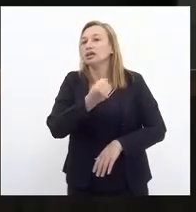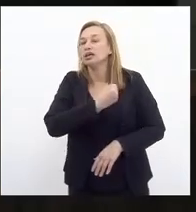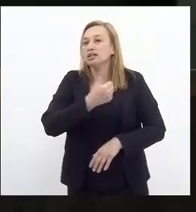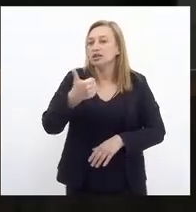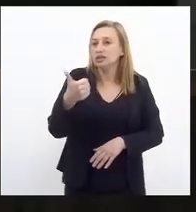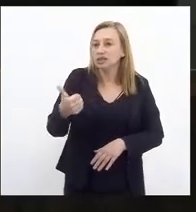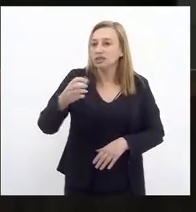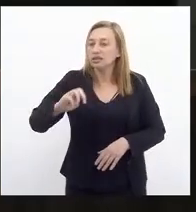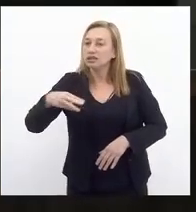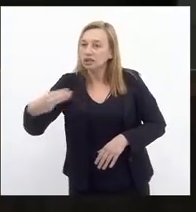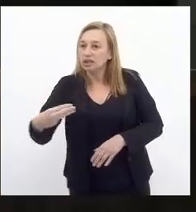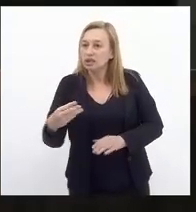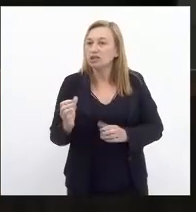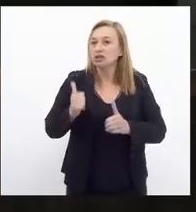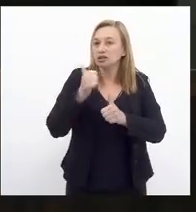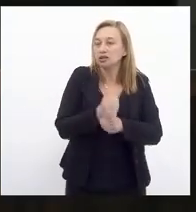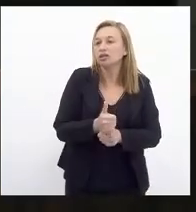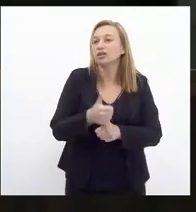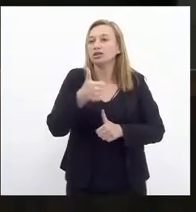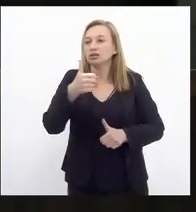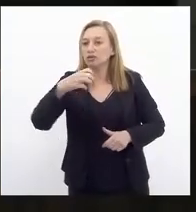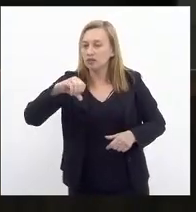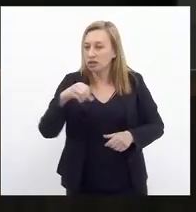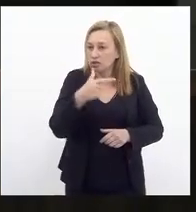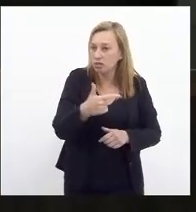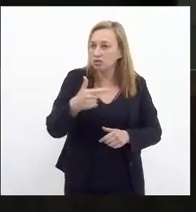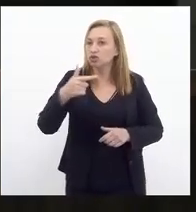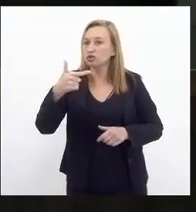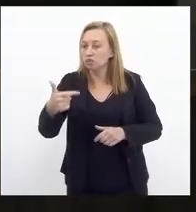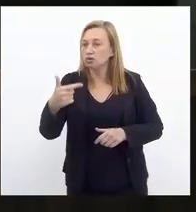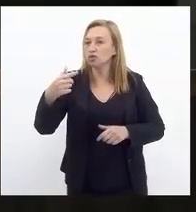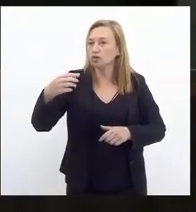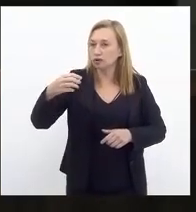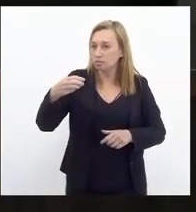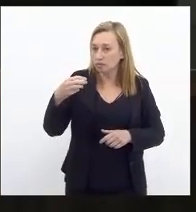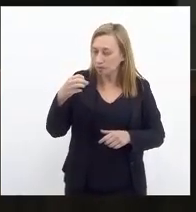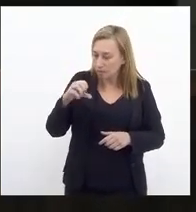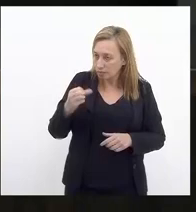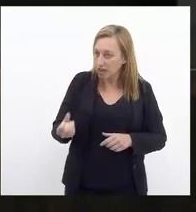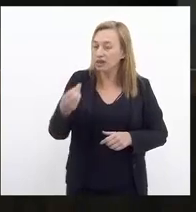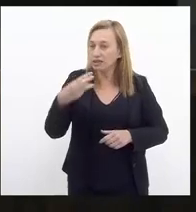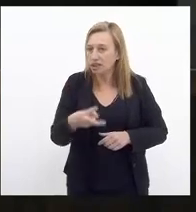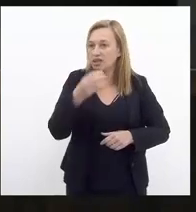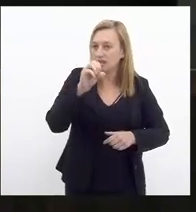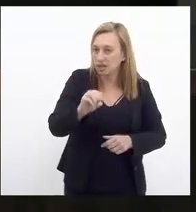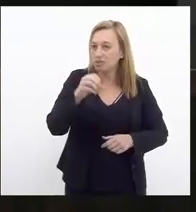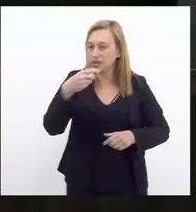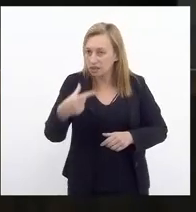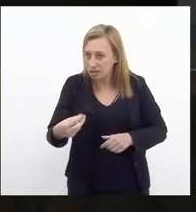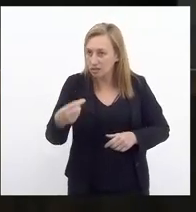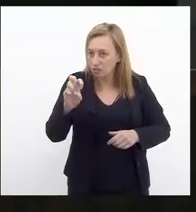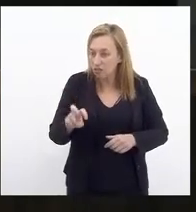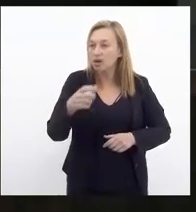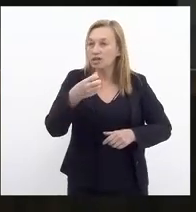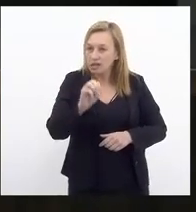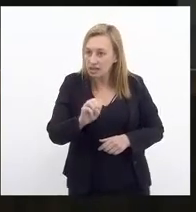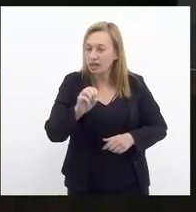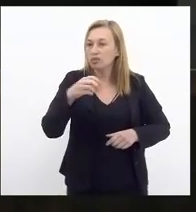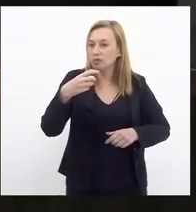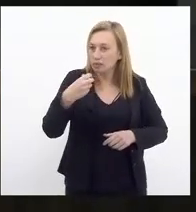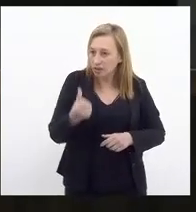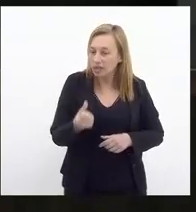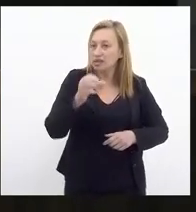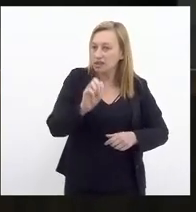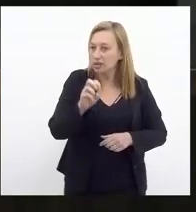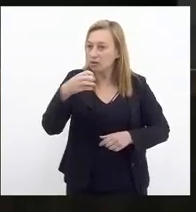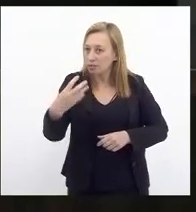alvará de funcionamento bairros nativas emenda 9226 3 05 06 22 45 46 e